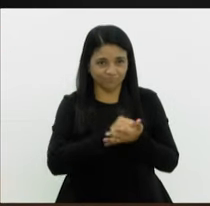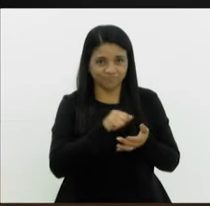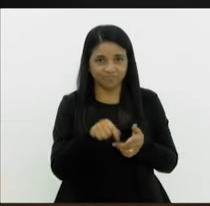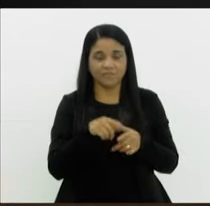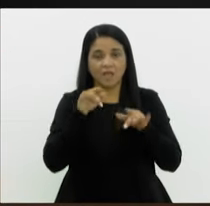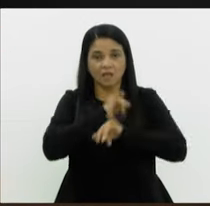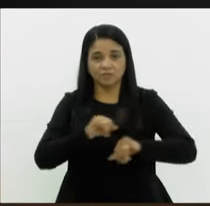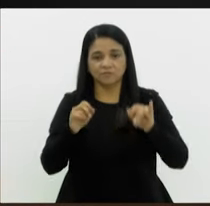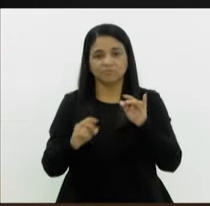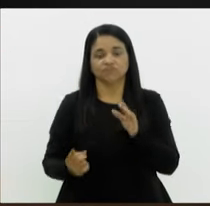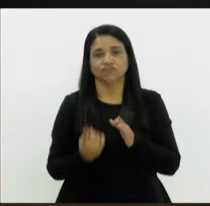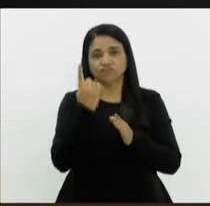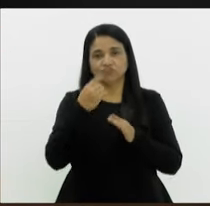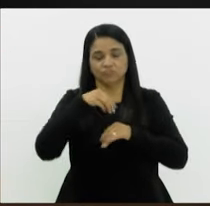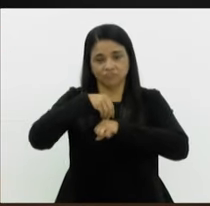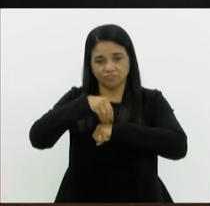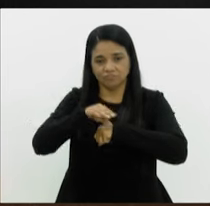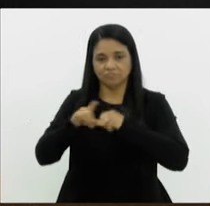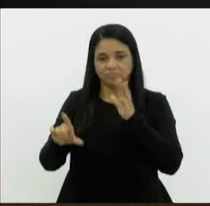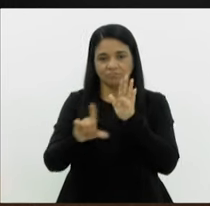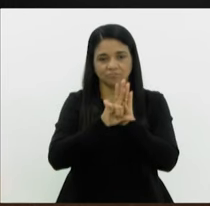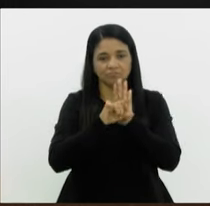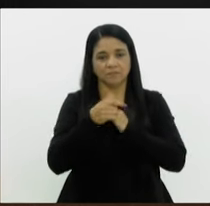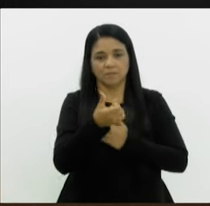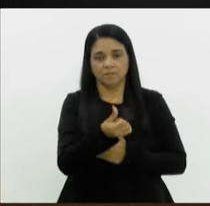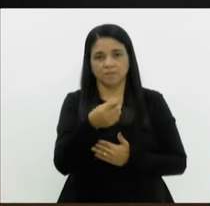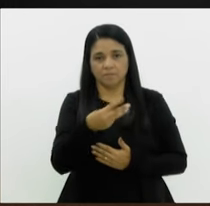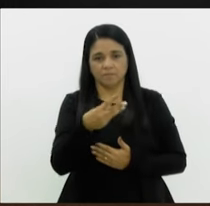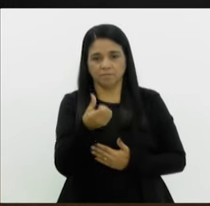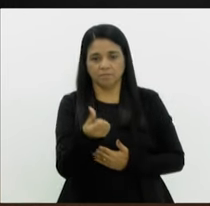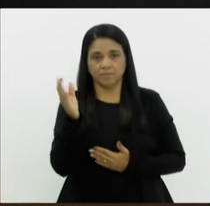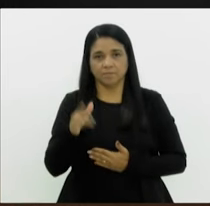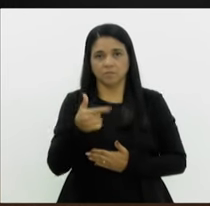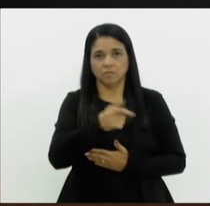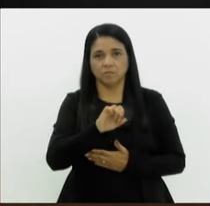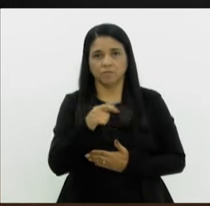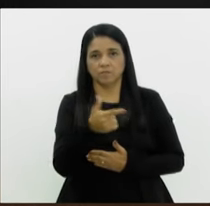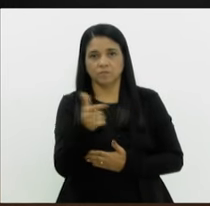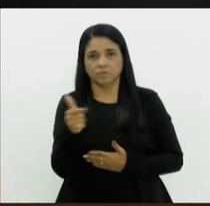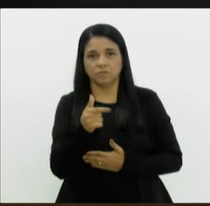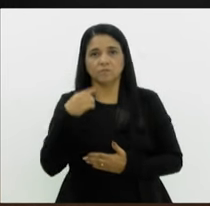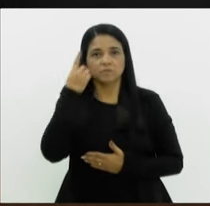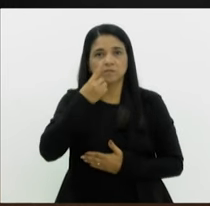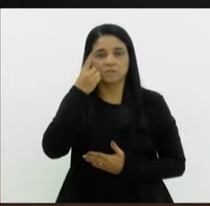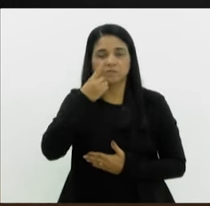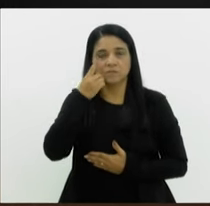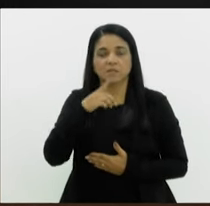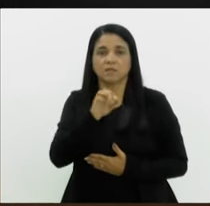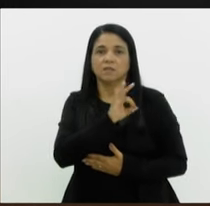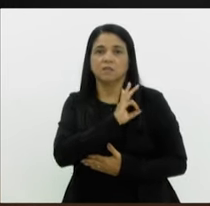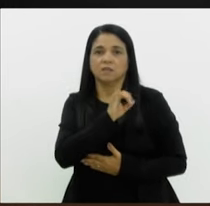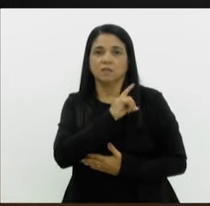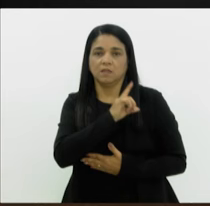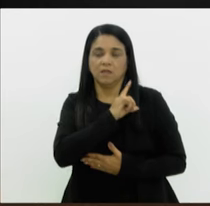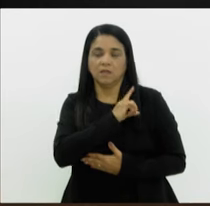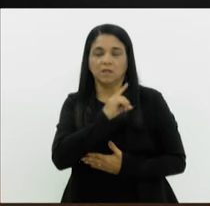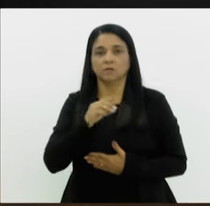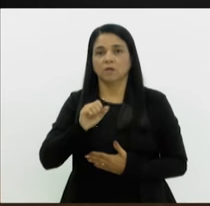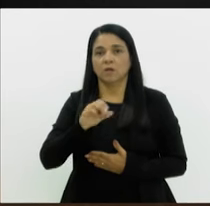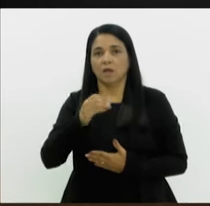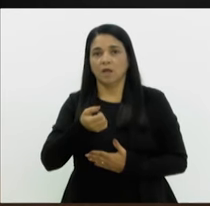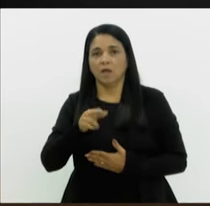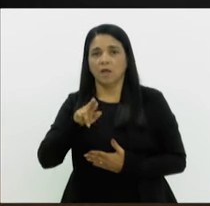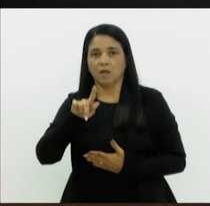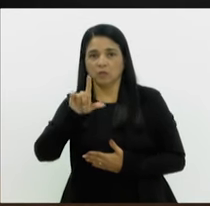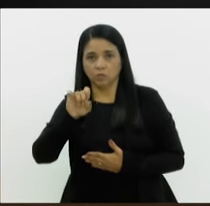discussão única, a indicação legislativa número 636-2022, De autoria do deputado delegado Carlos Augusto, solicito ao